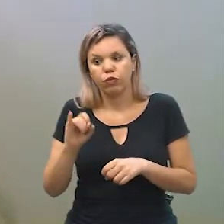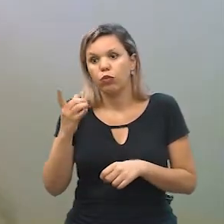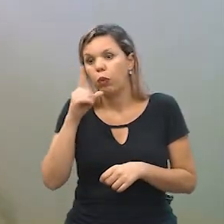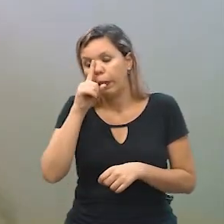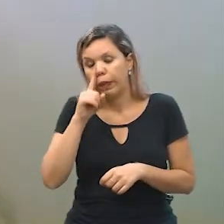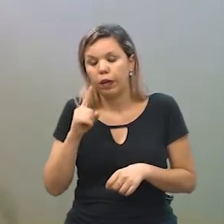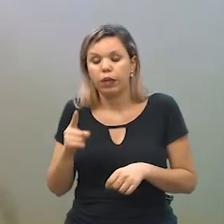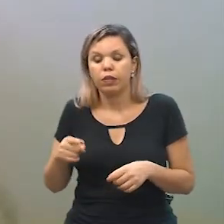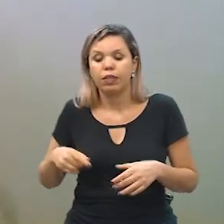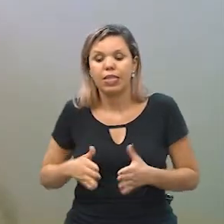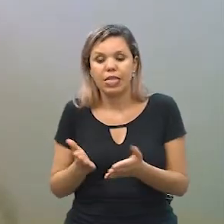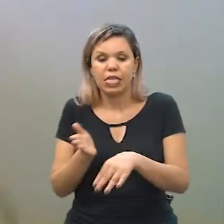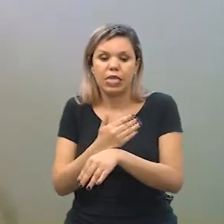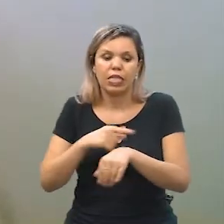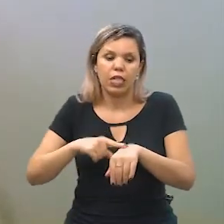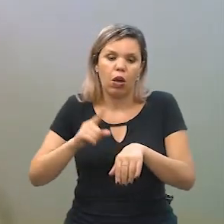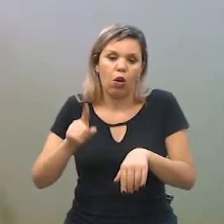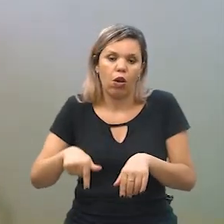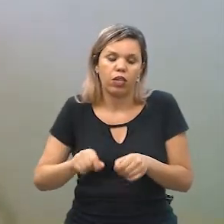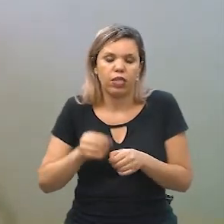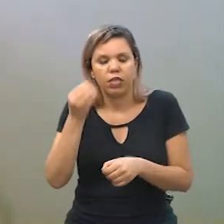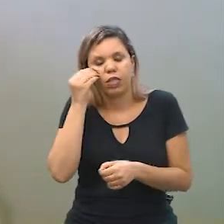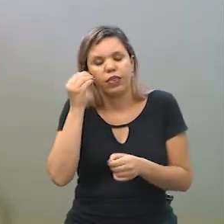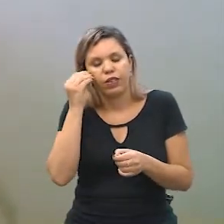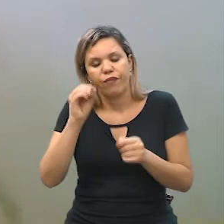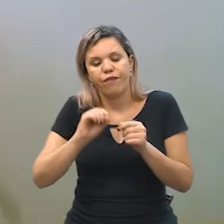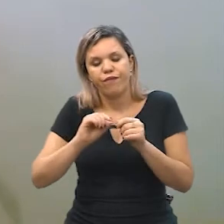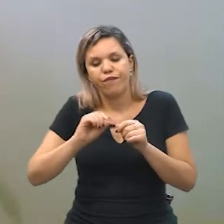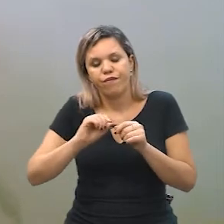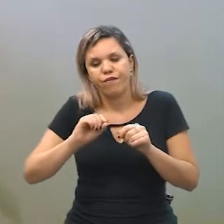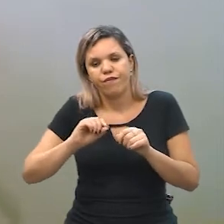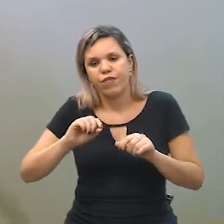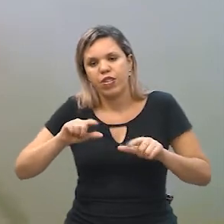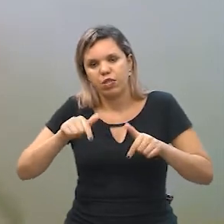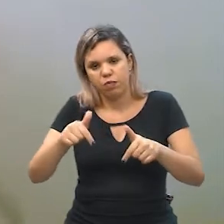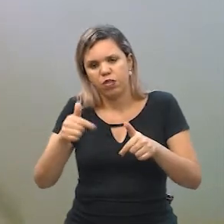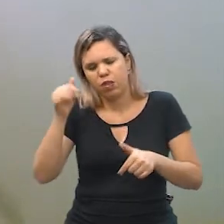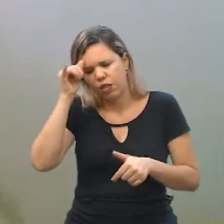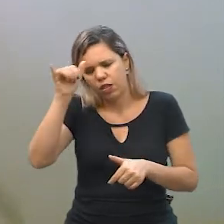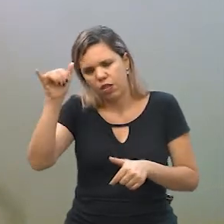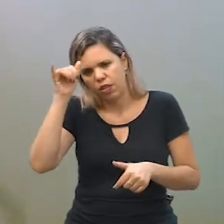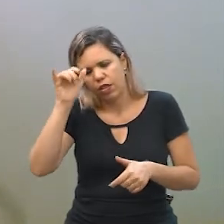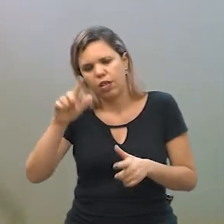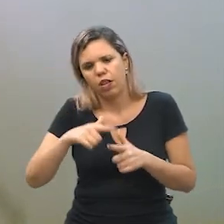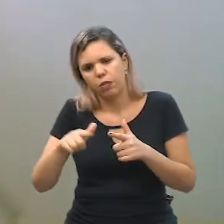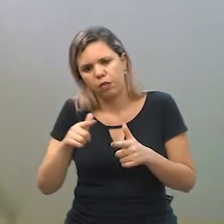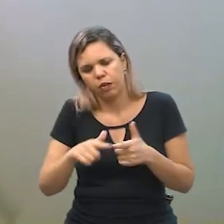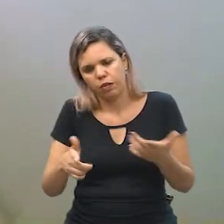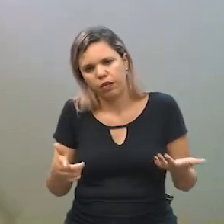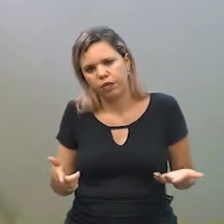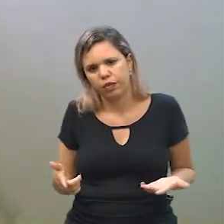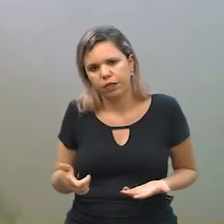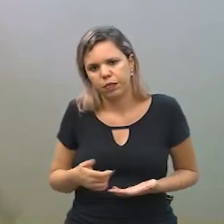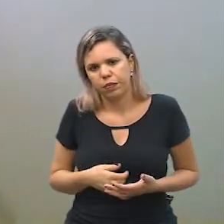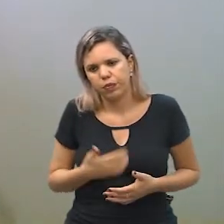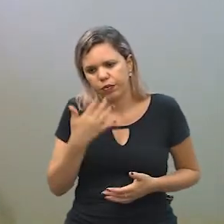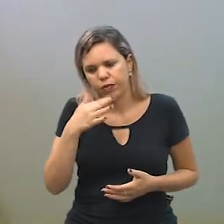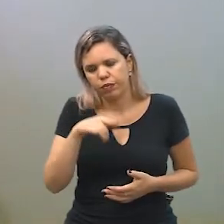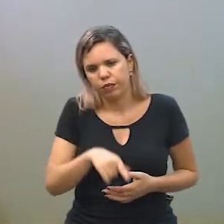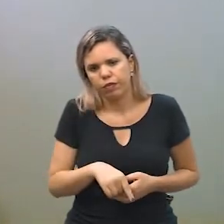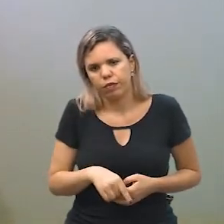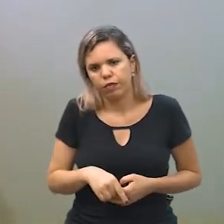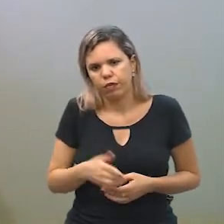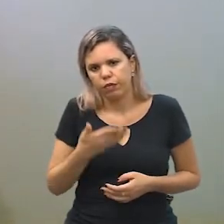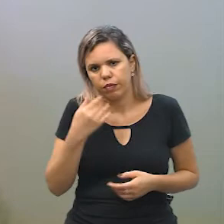parto prematuro, você vai tentar fazer algumas medidas para evitar, né, para dar para o neonatologista essa criança